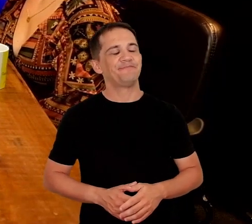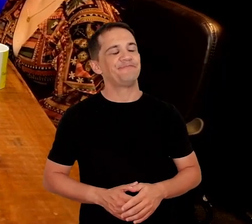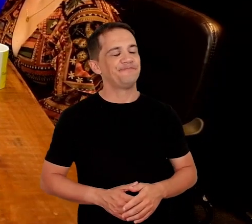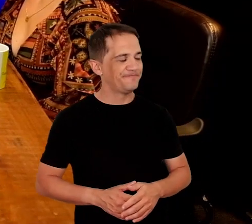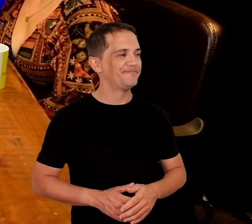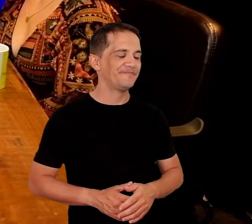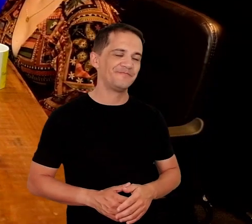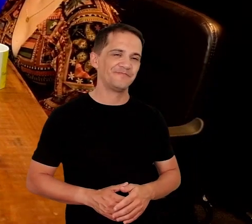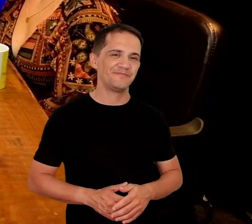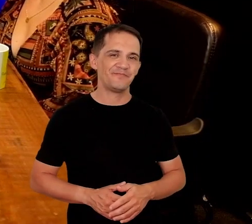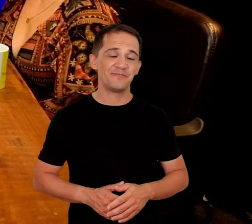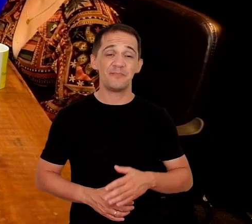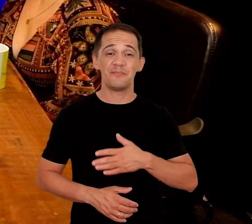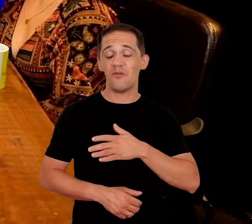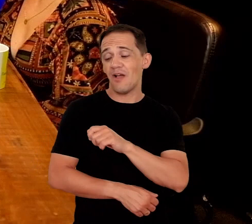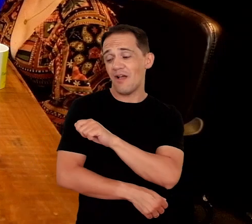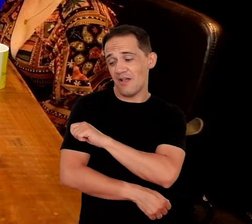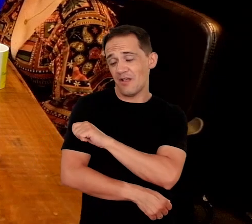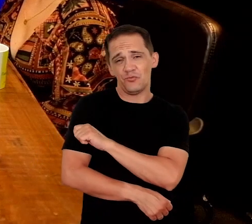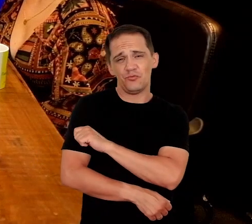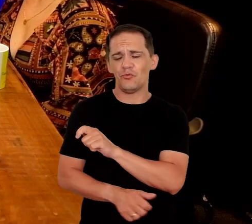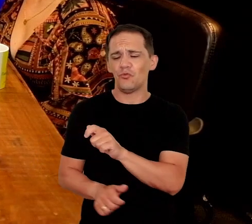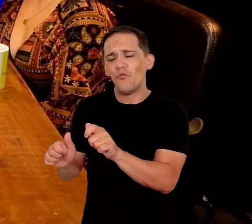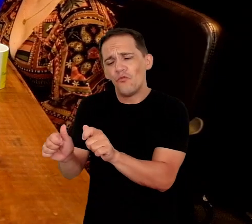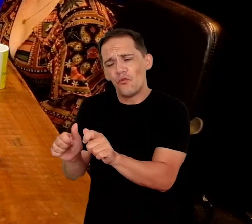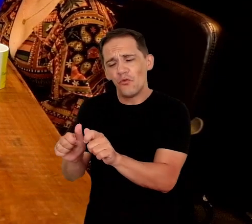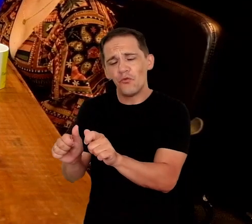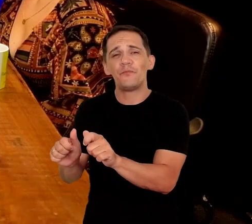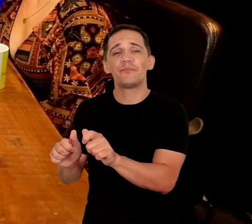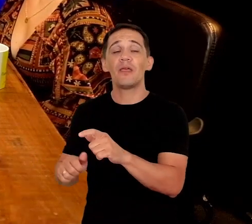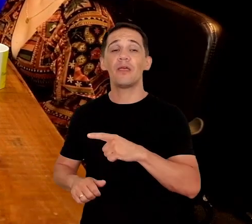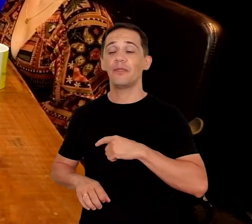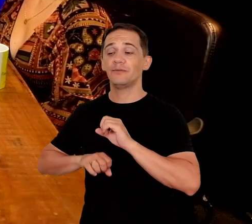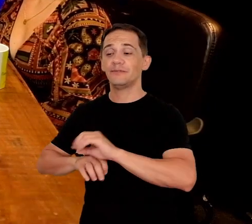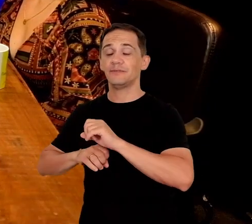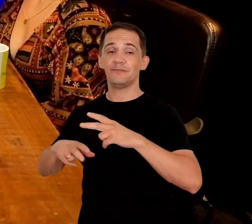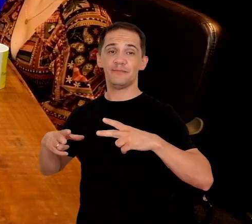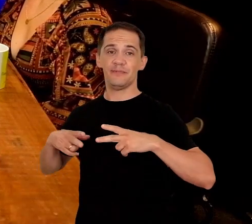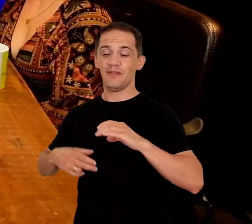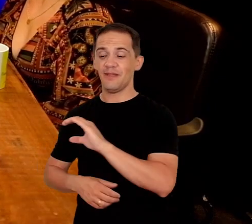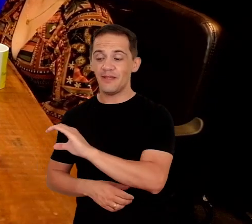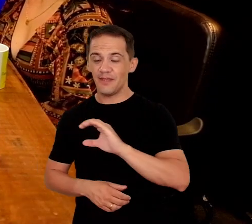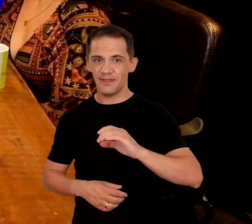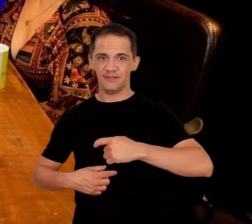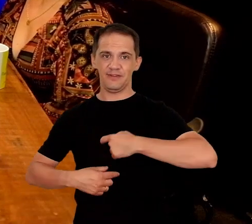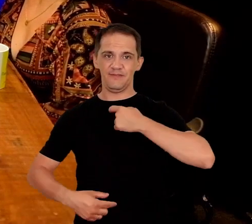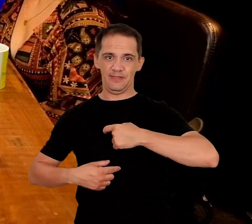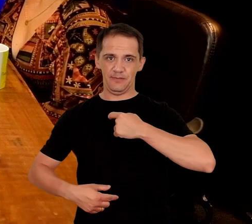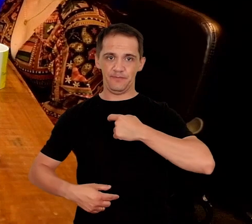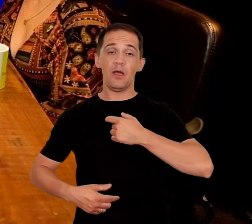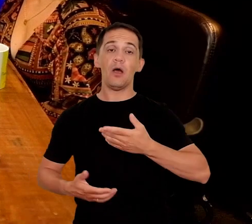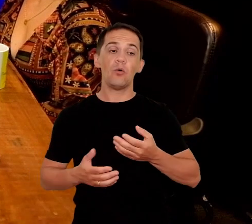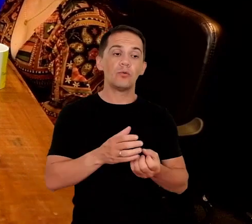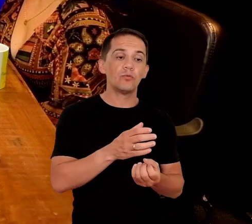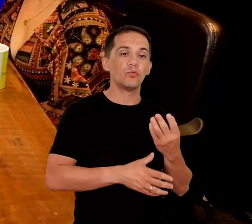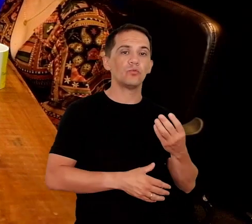eu já... Ai, meus fofos. Não, eu dou aula numa escola infantil, educação infantil, né, particular. Aqui em Cachoeirinha, Em Gravataí,